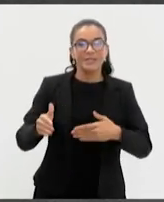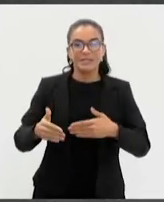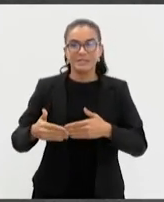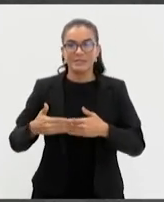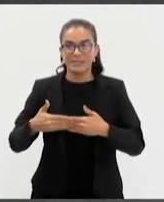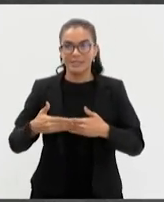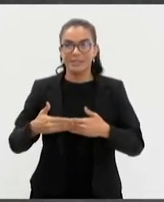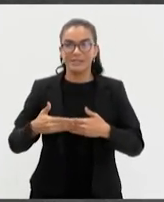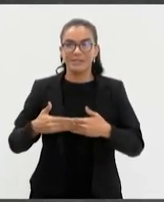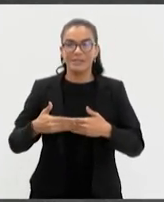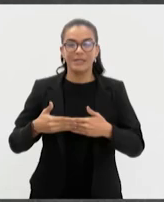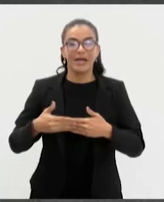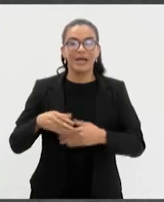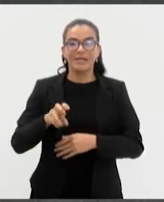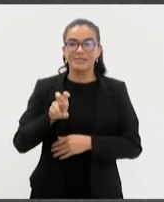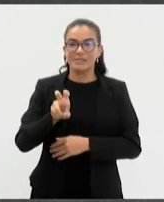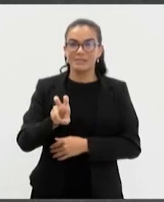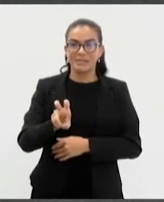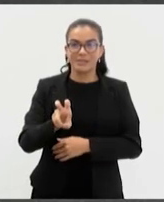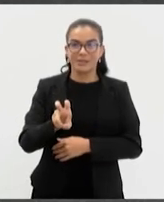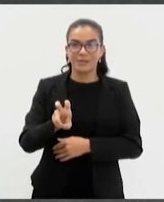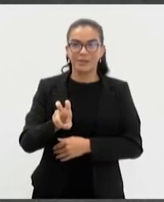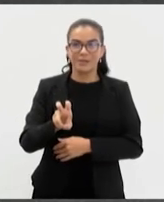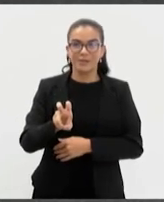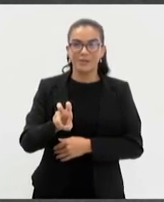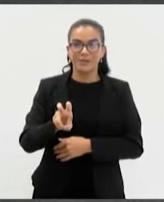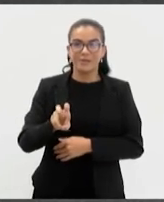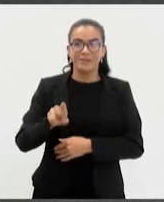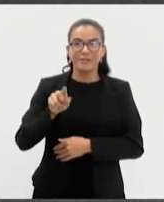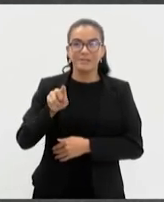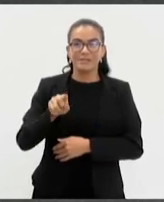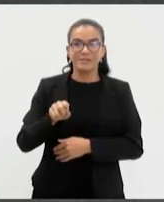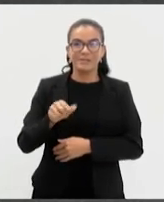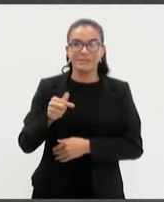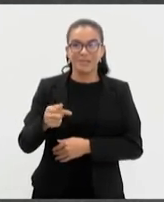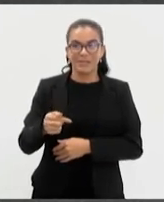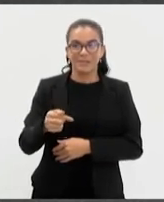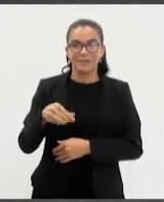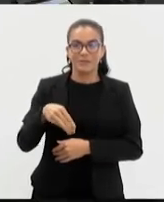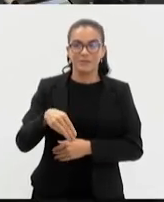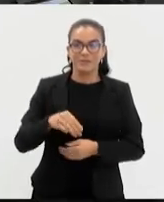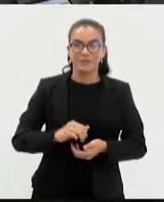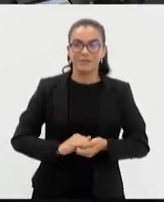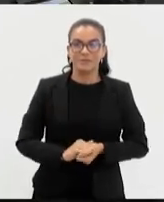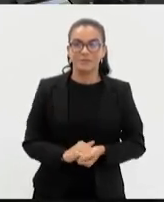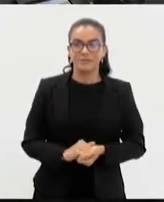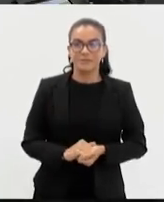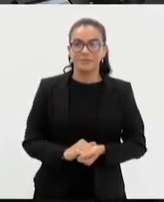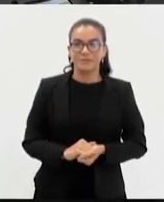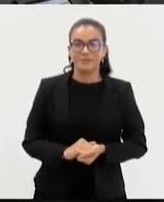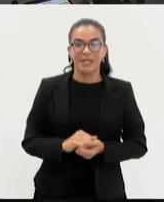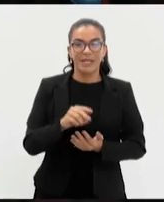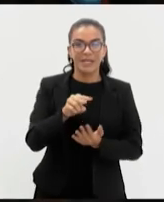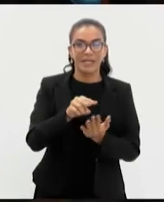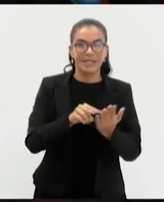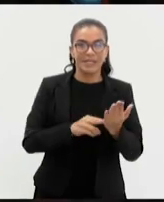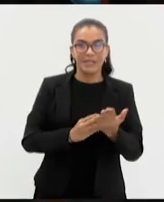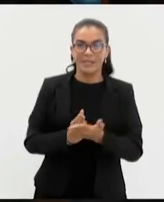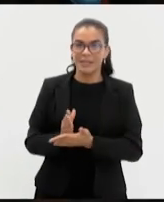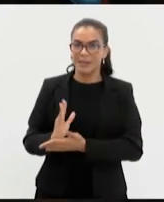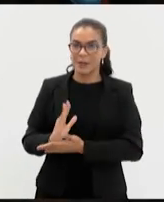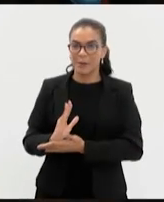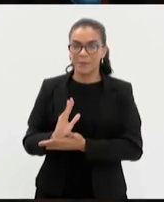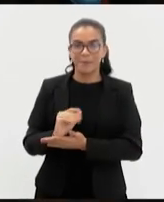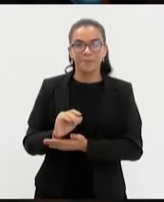encerrada às 17 hor e 7 minutos lida e aprovada a